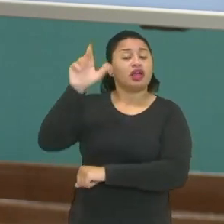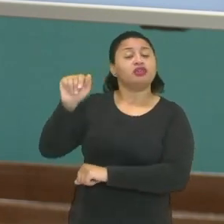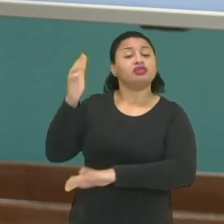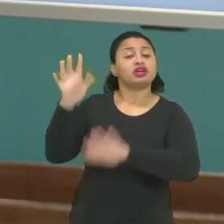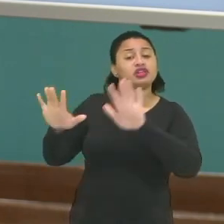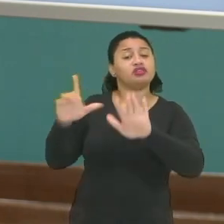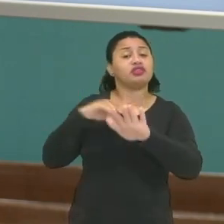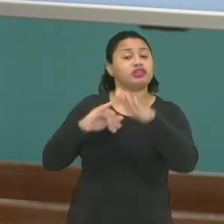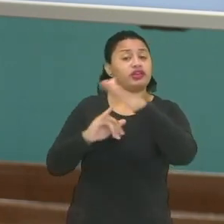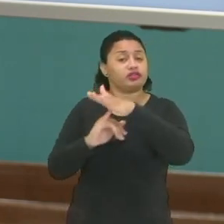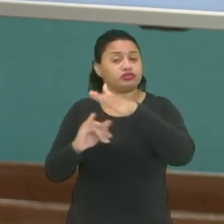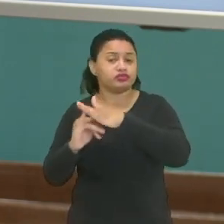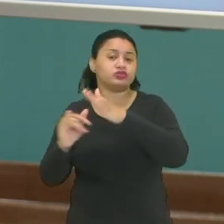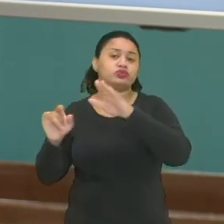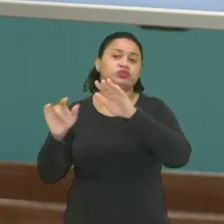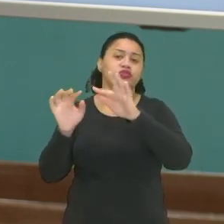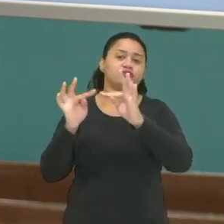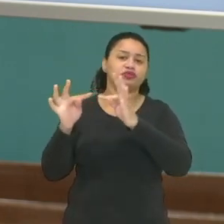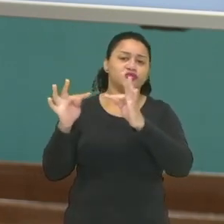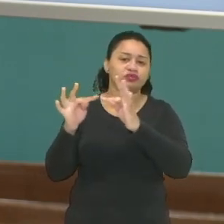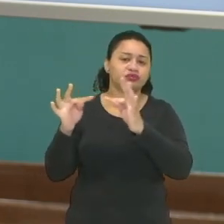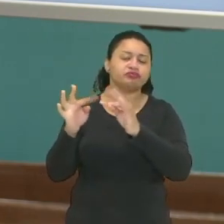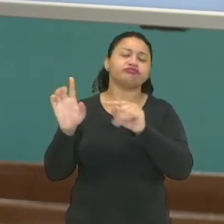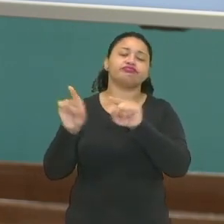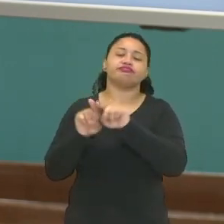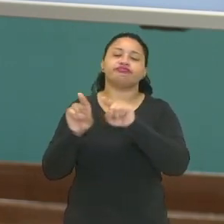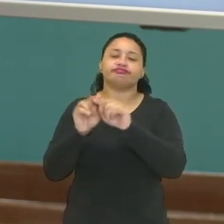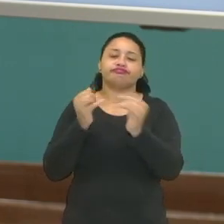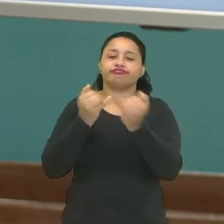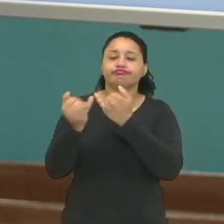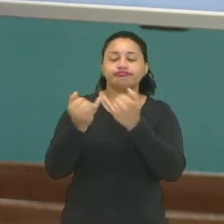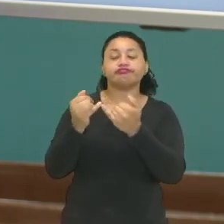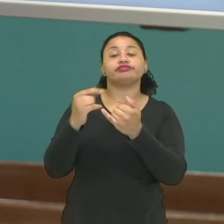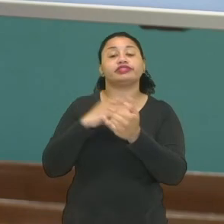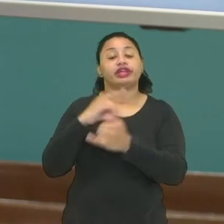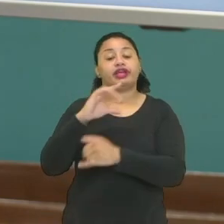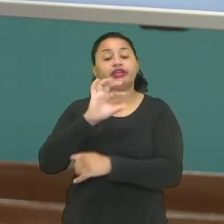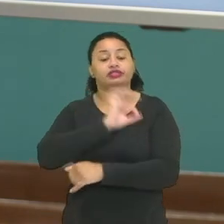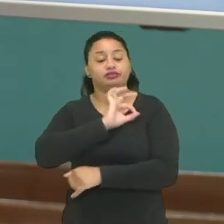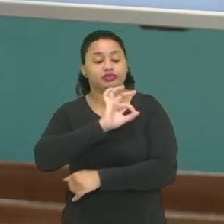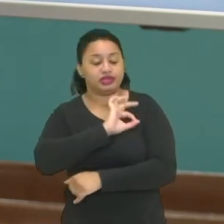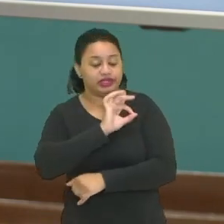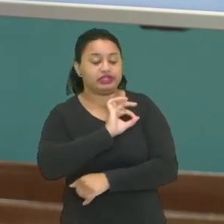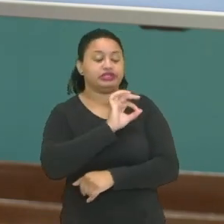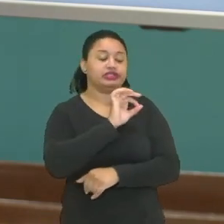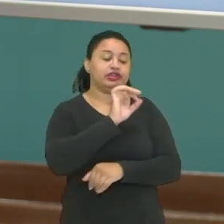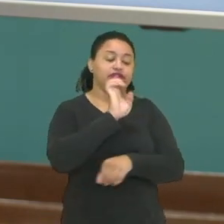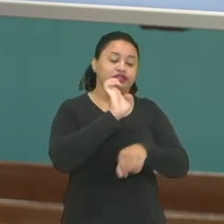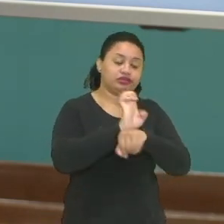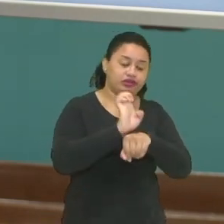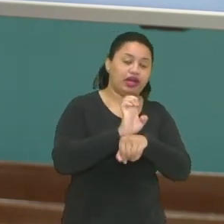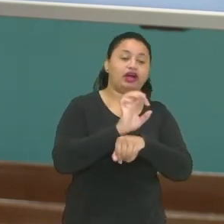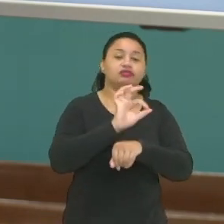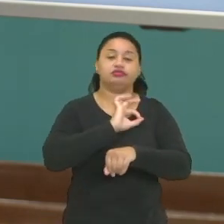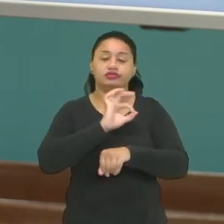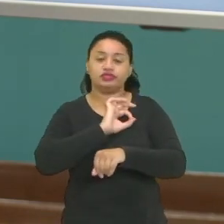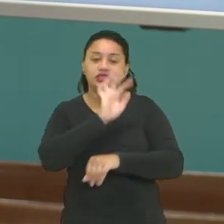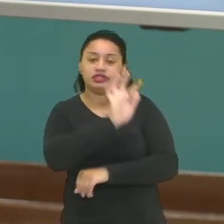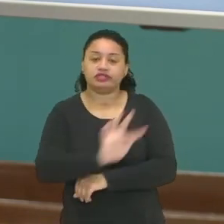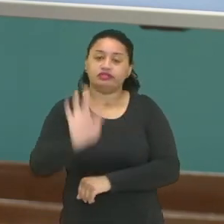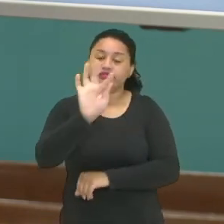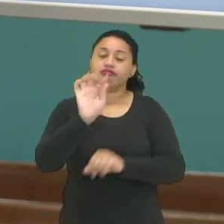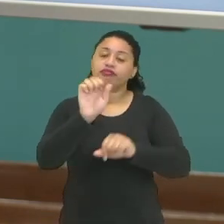a fiscalização maior, a Polícia Federal, né, as polícias estaduais podem também contribuir para